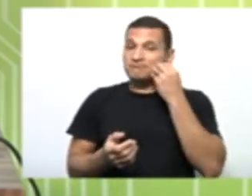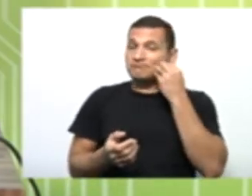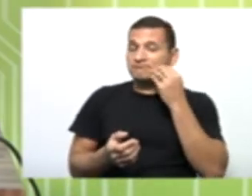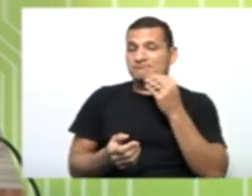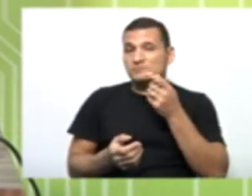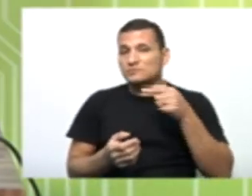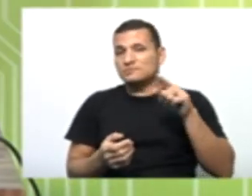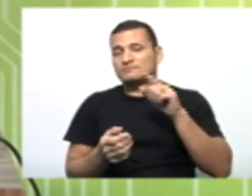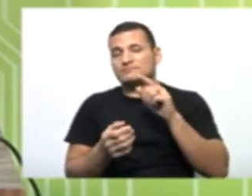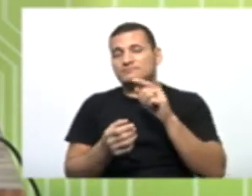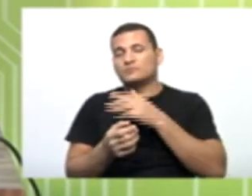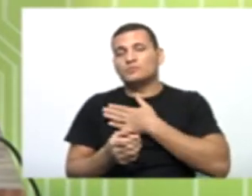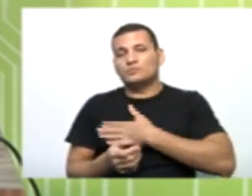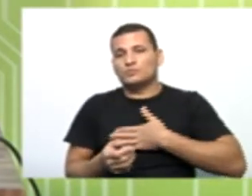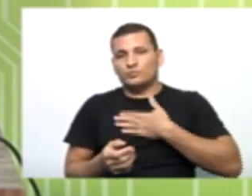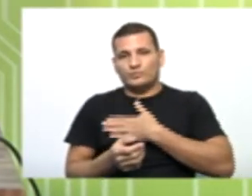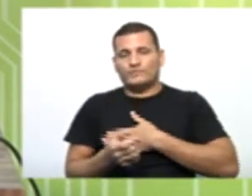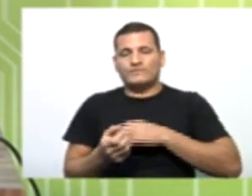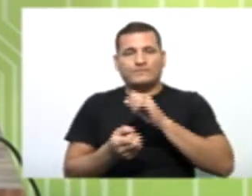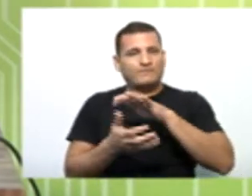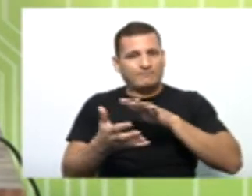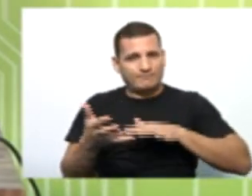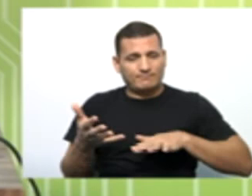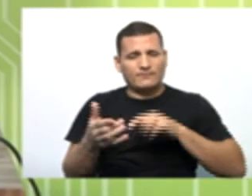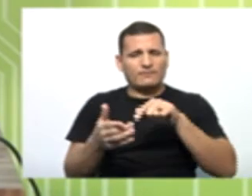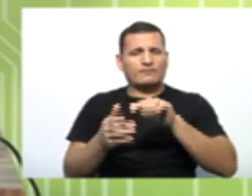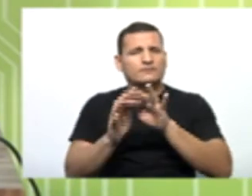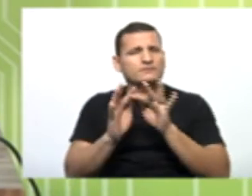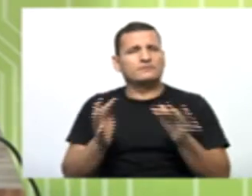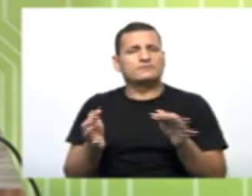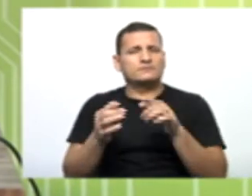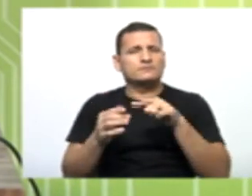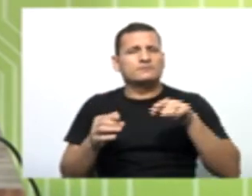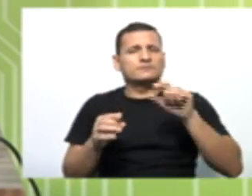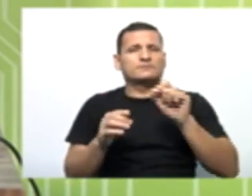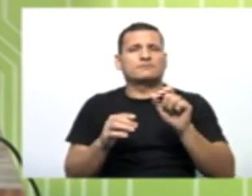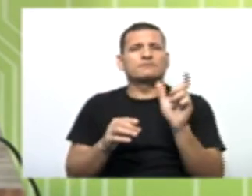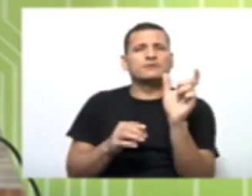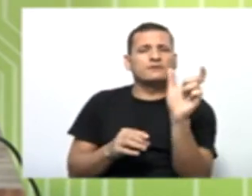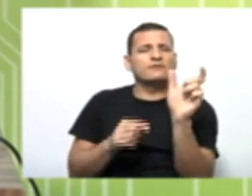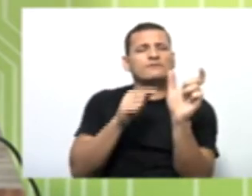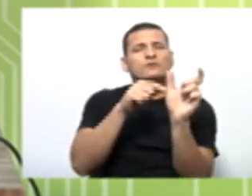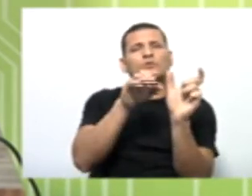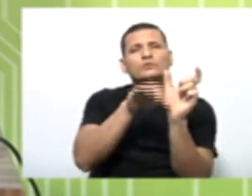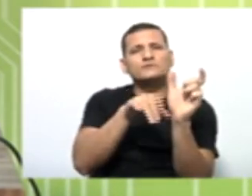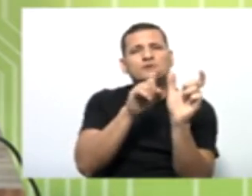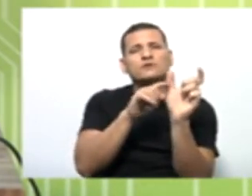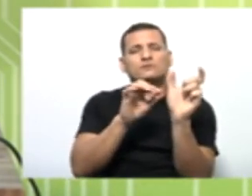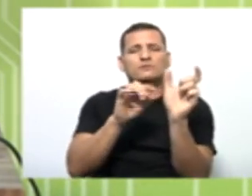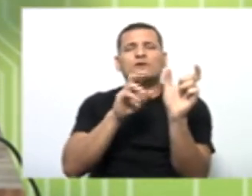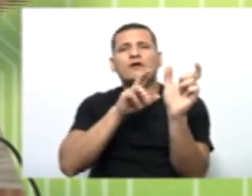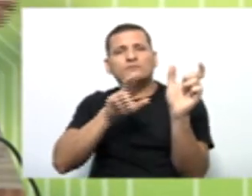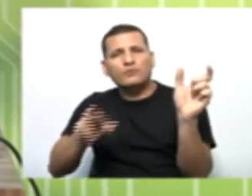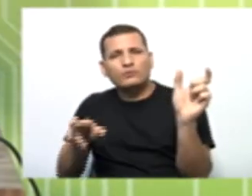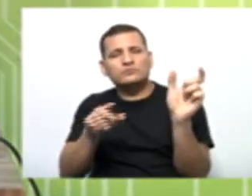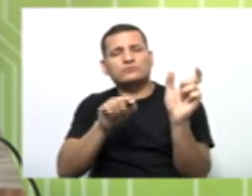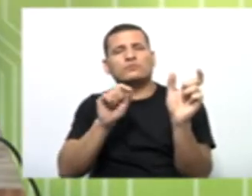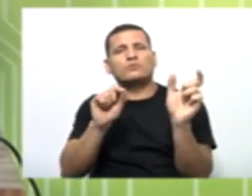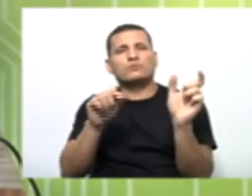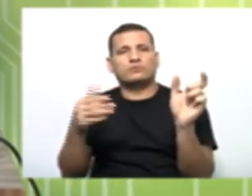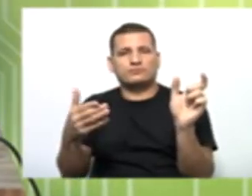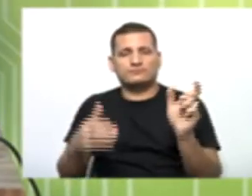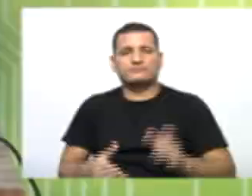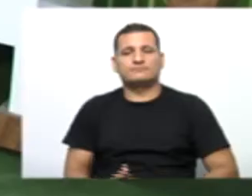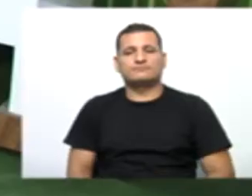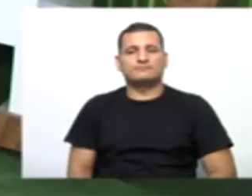nós preparamos, que é uma atividade simples, né, onde vocês vão relacionar o conceito à sua definição. Professor Wesley, né,